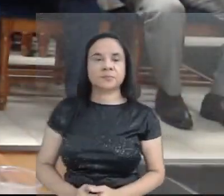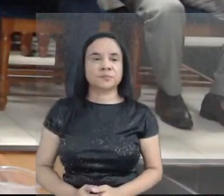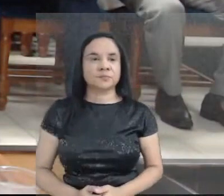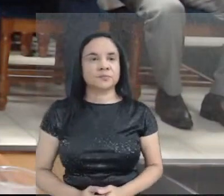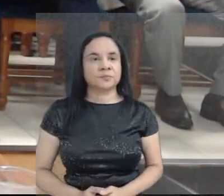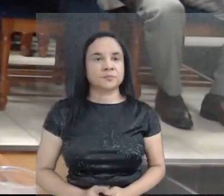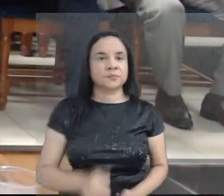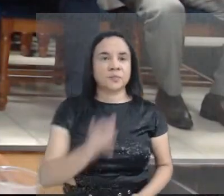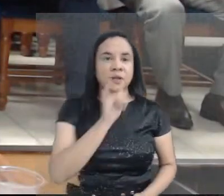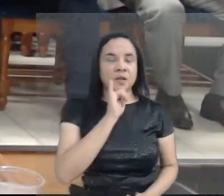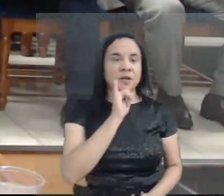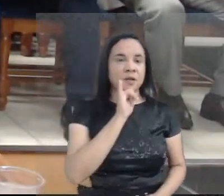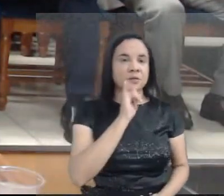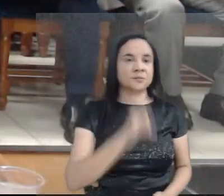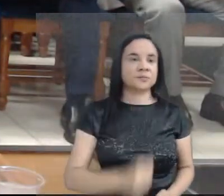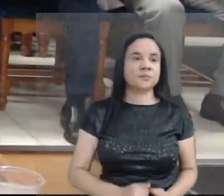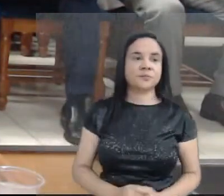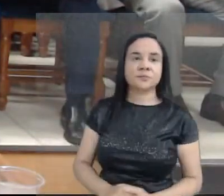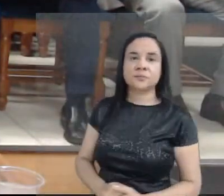por exemplo.